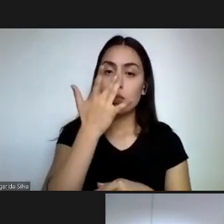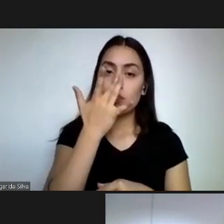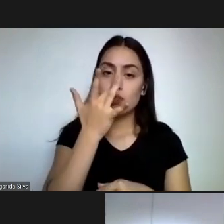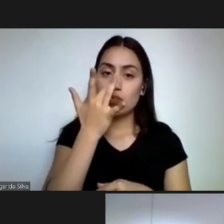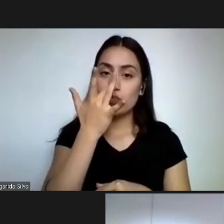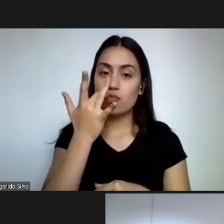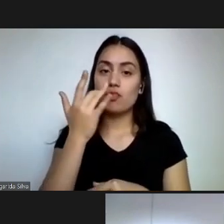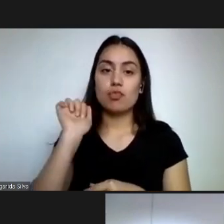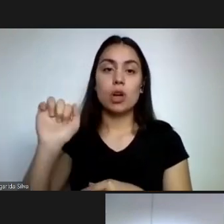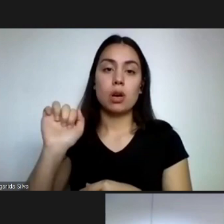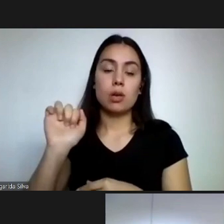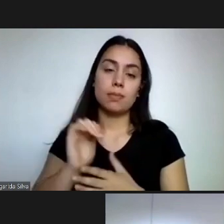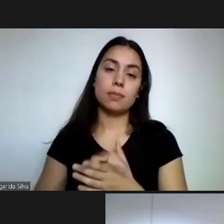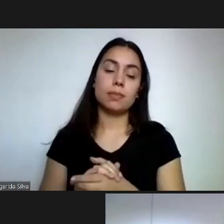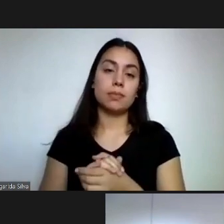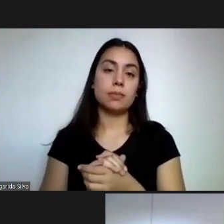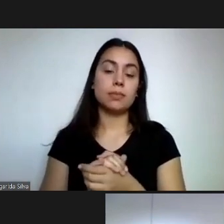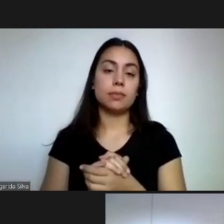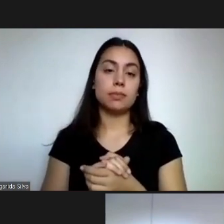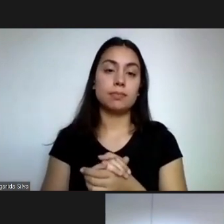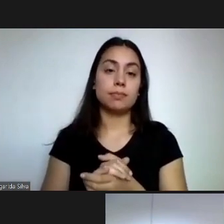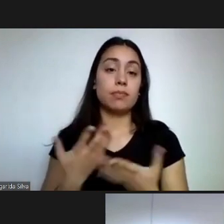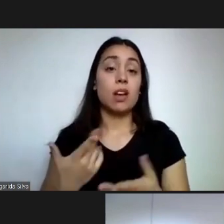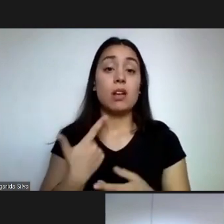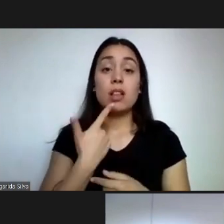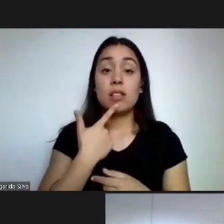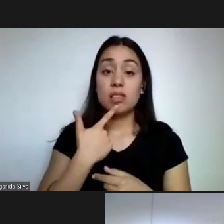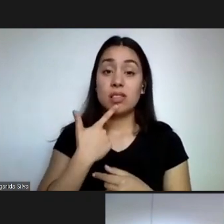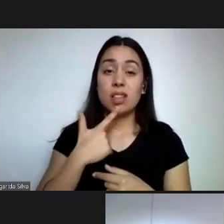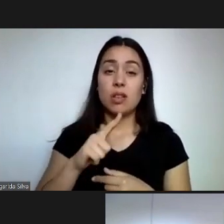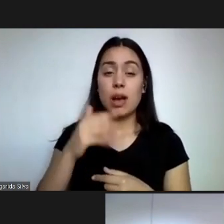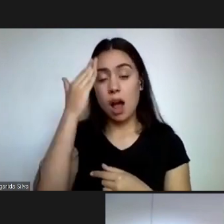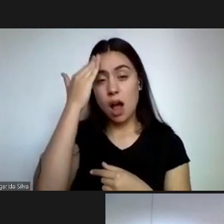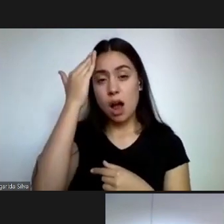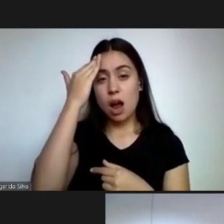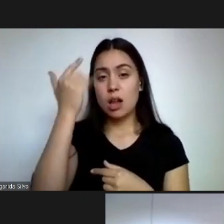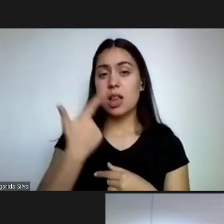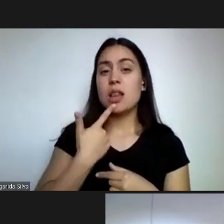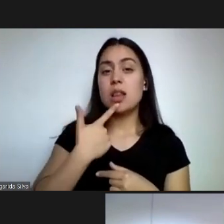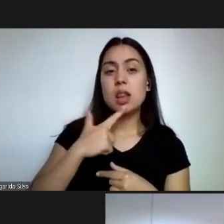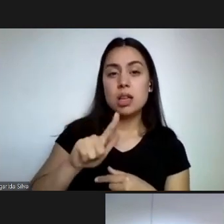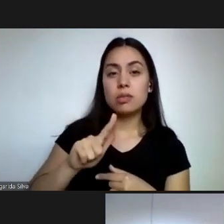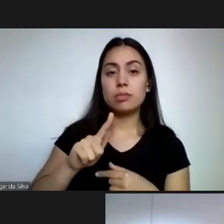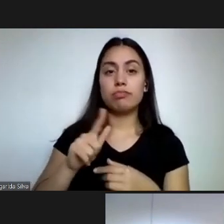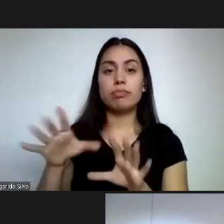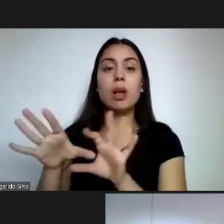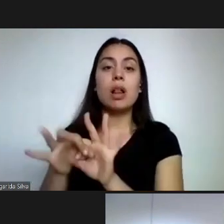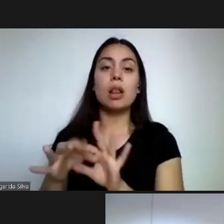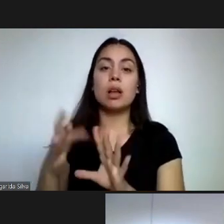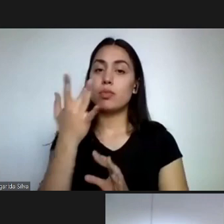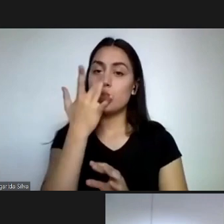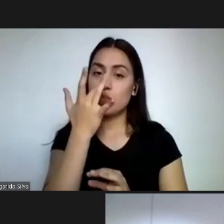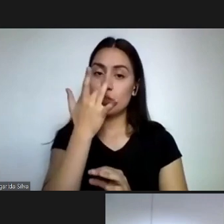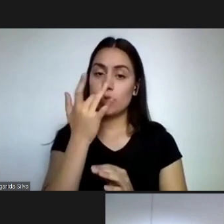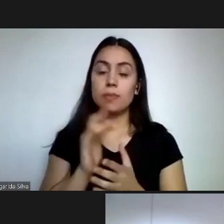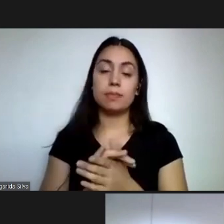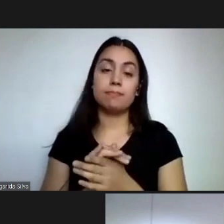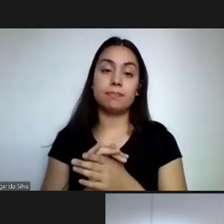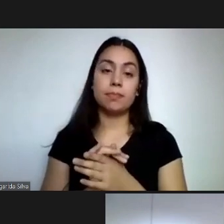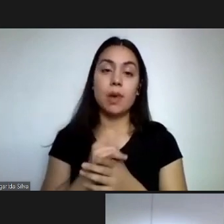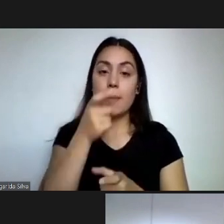Ainda hoje também pode estar associada nas representações de senso comum e nas representações mais